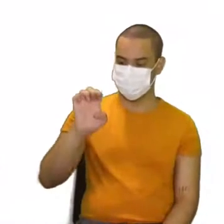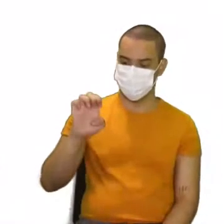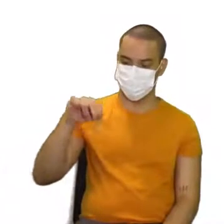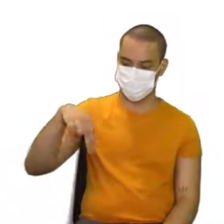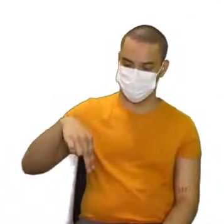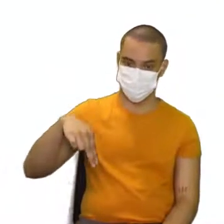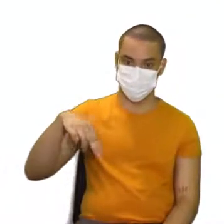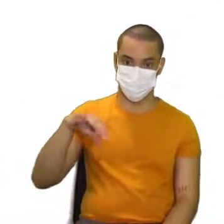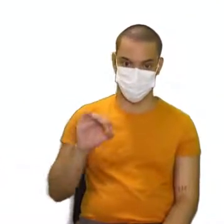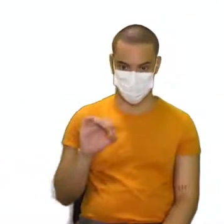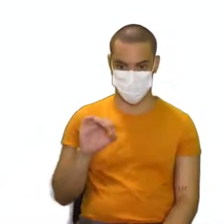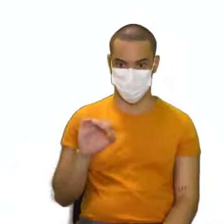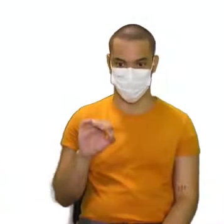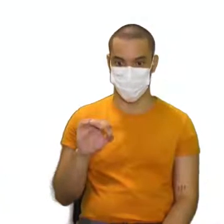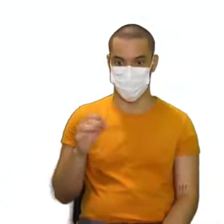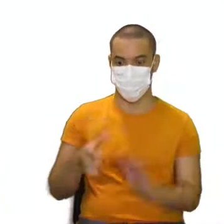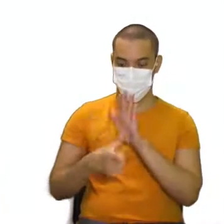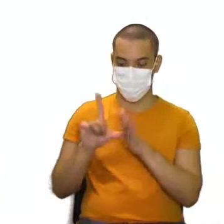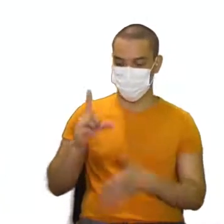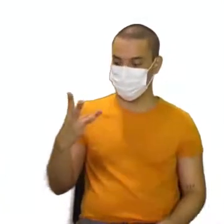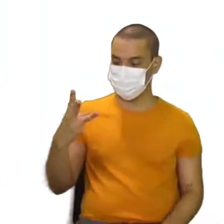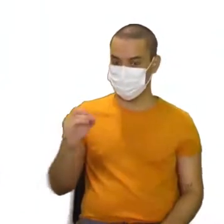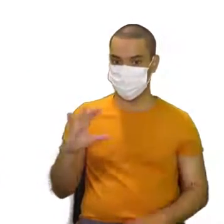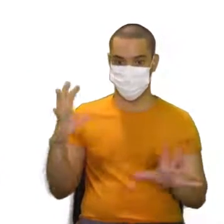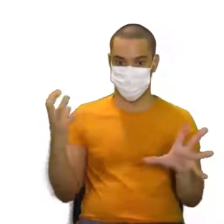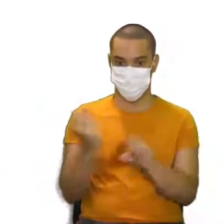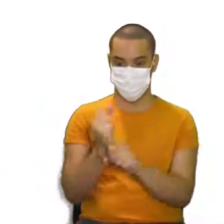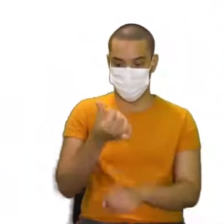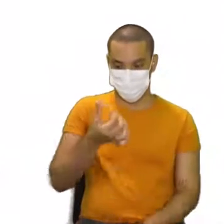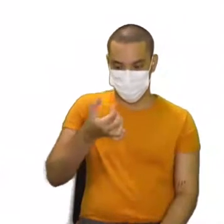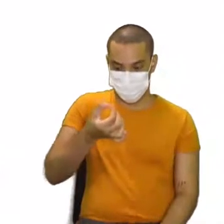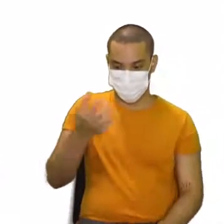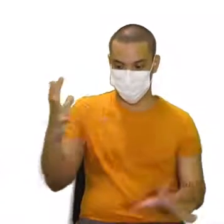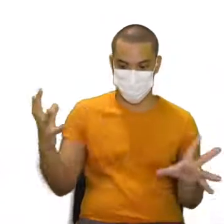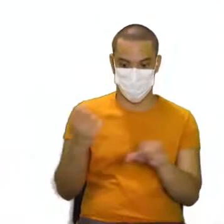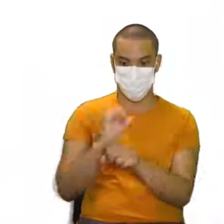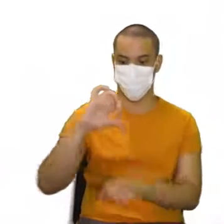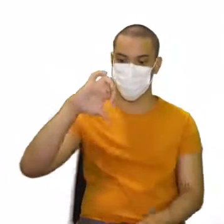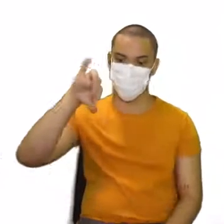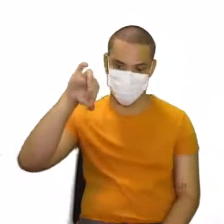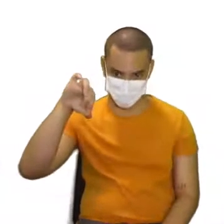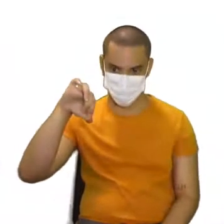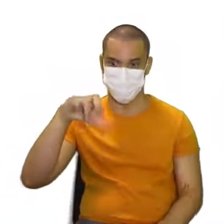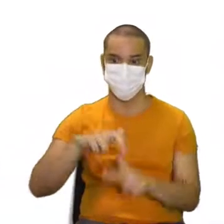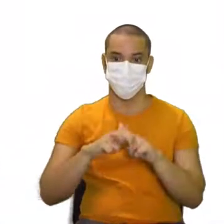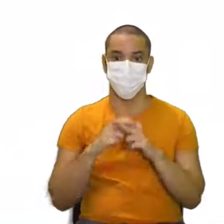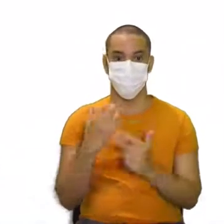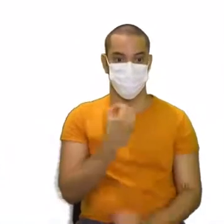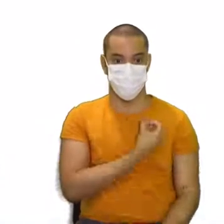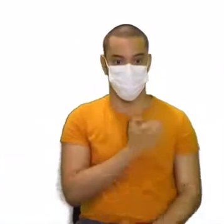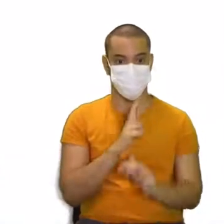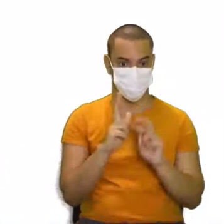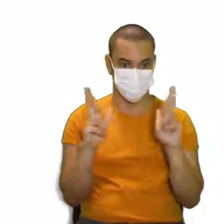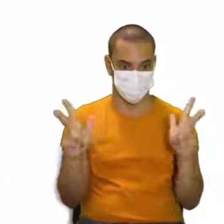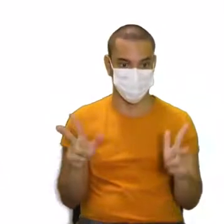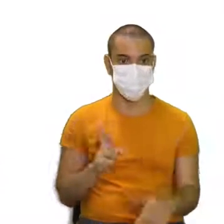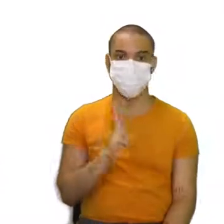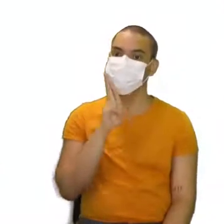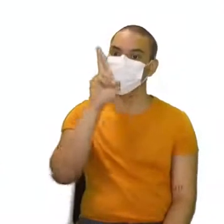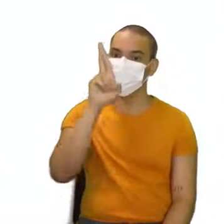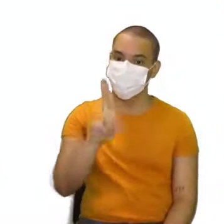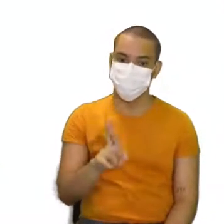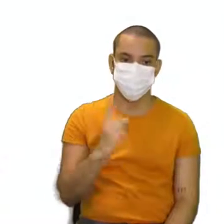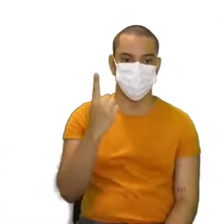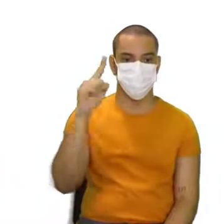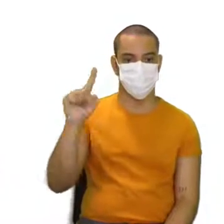30 agora virou 60 e o valor é diferente né então chegamos aí ao resultado